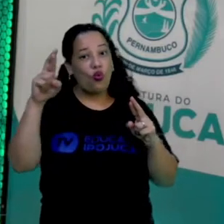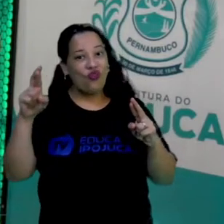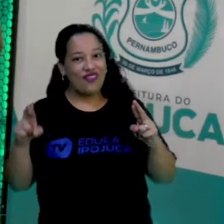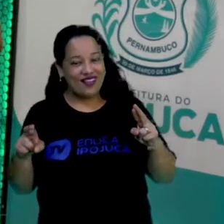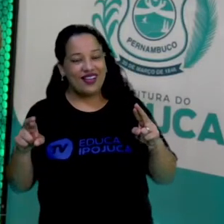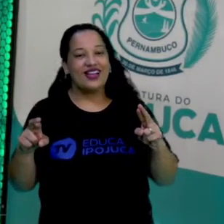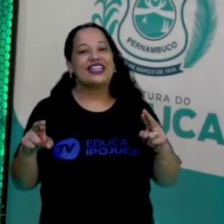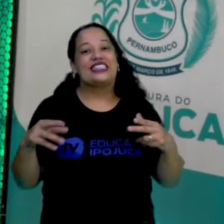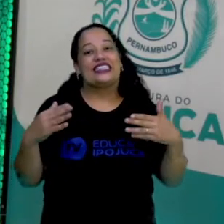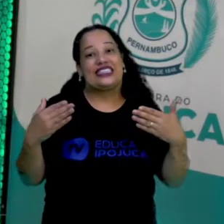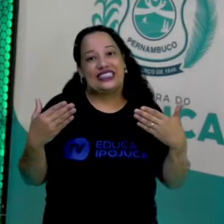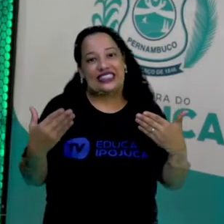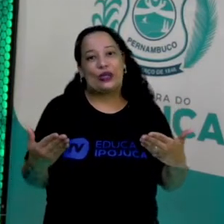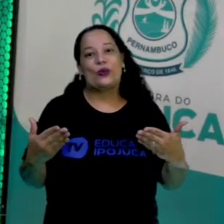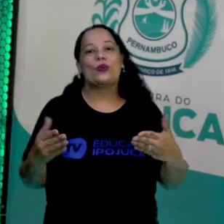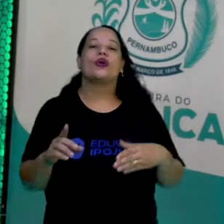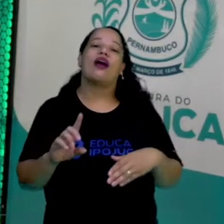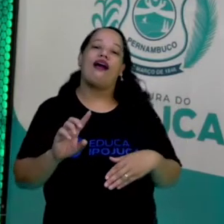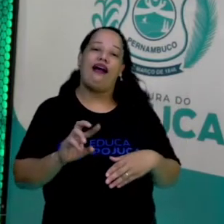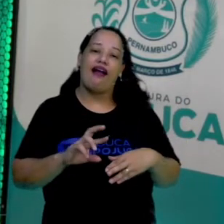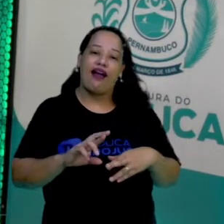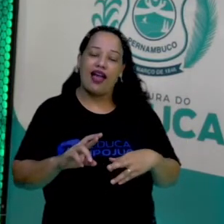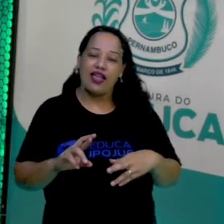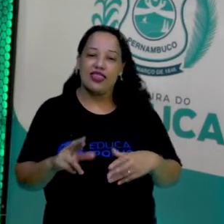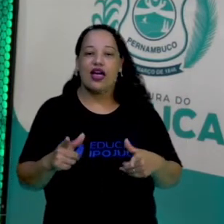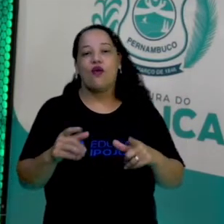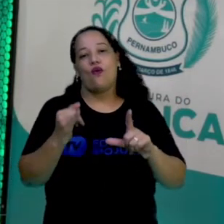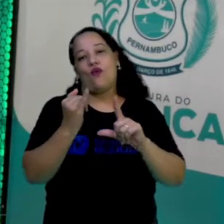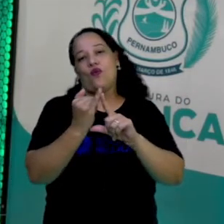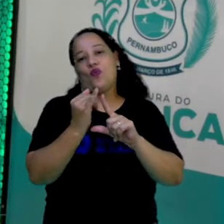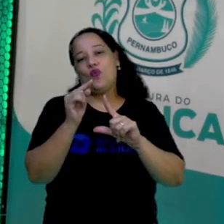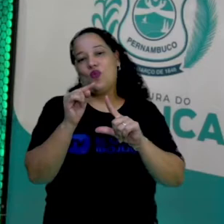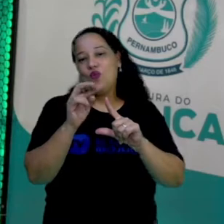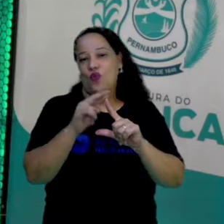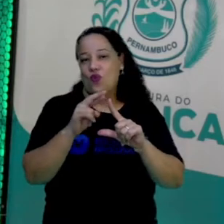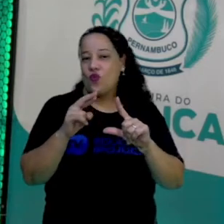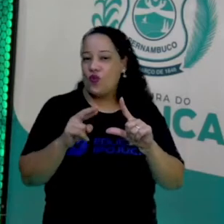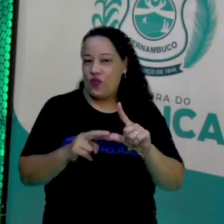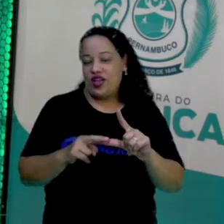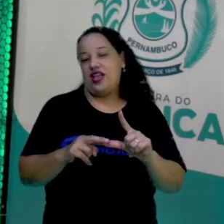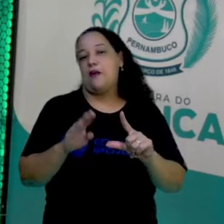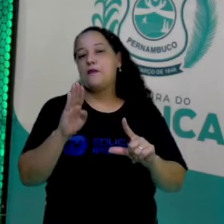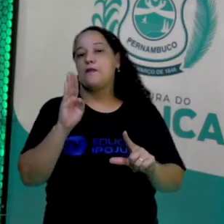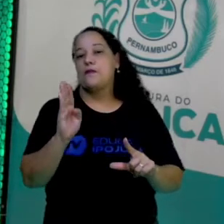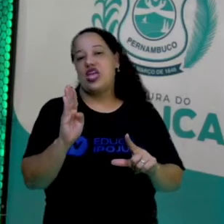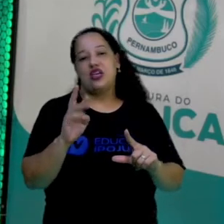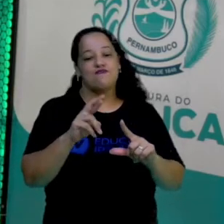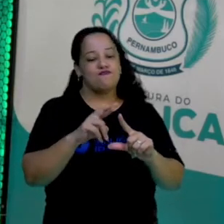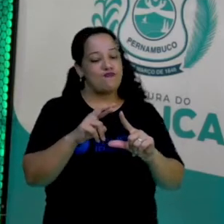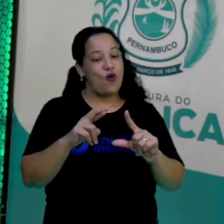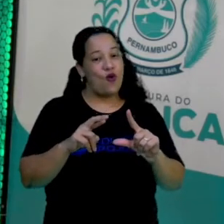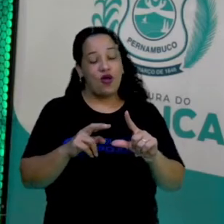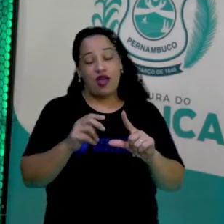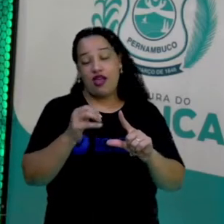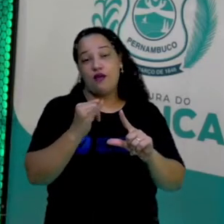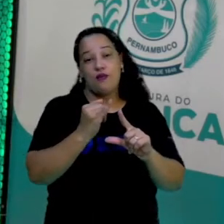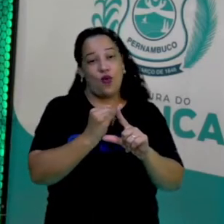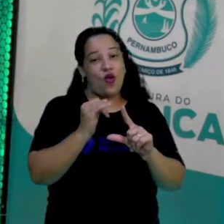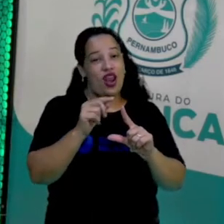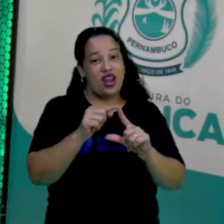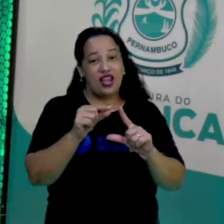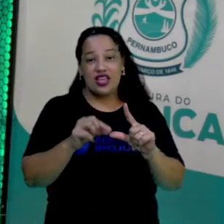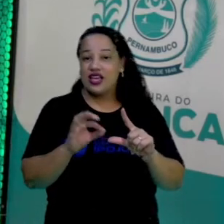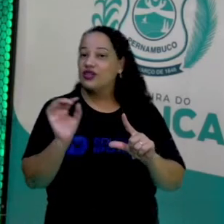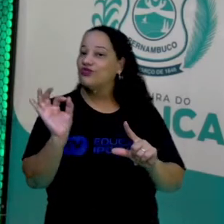curva, então, não são todos segmentos de reta. Então, a figura B não é um polígono. Tudo bem